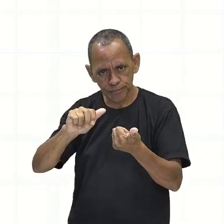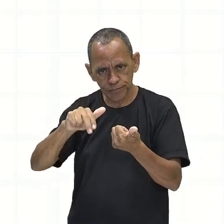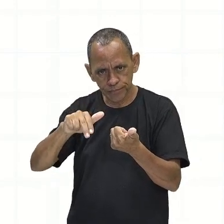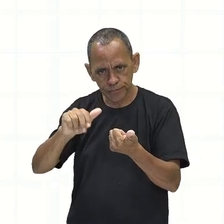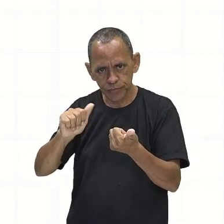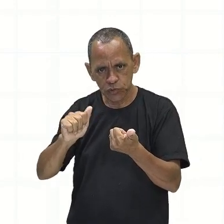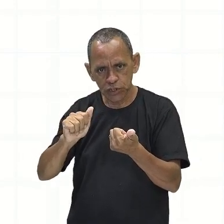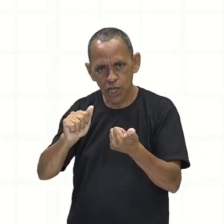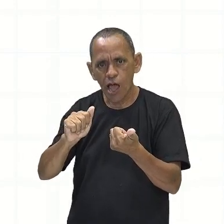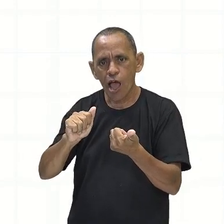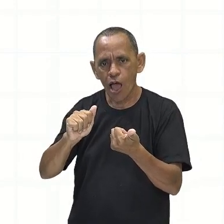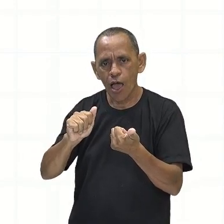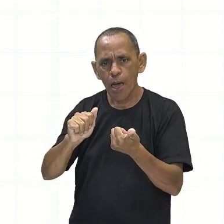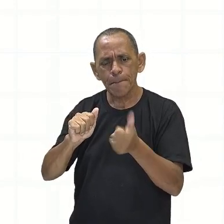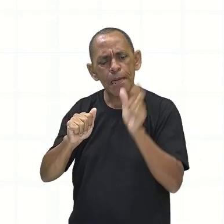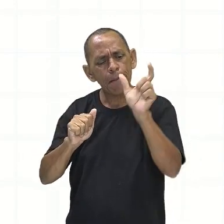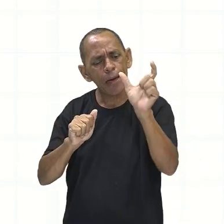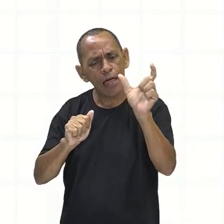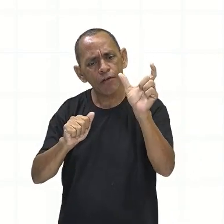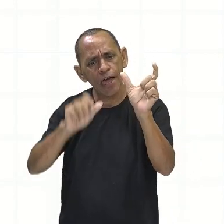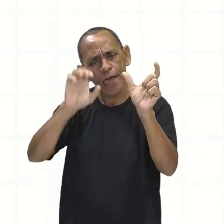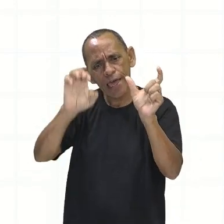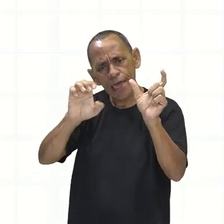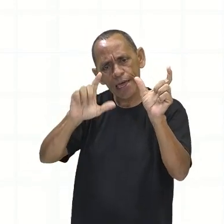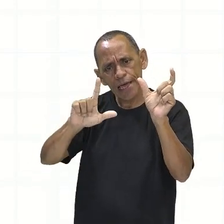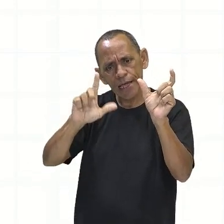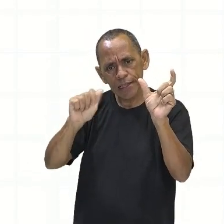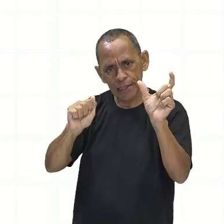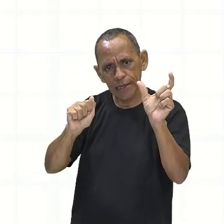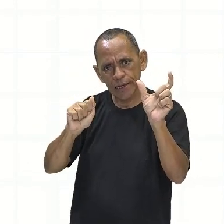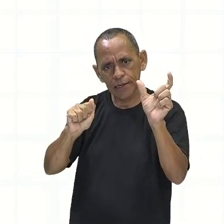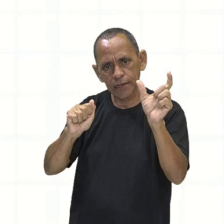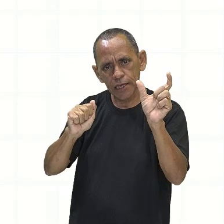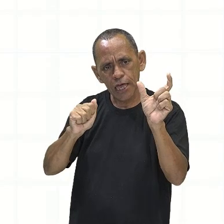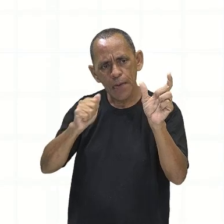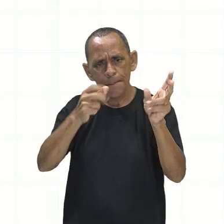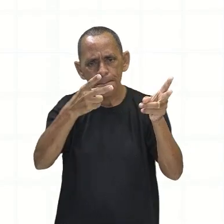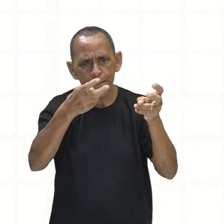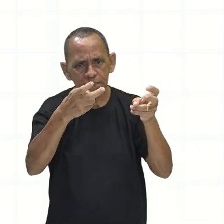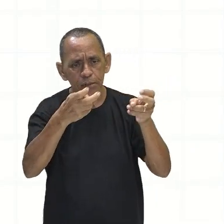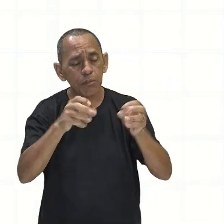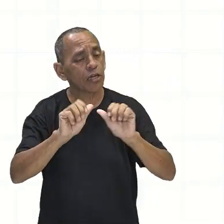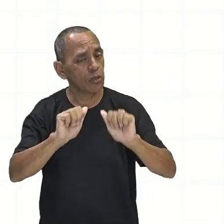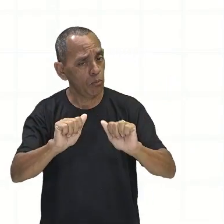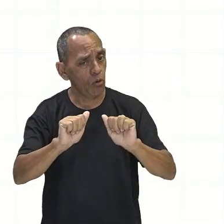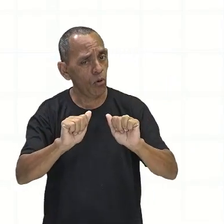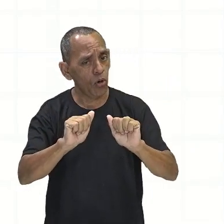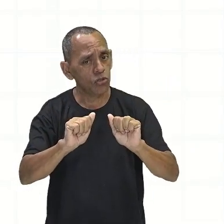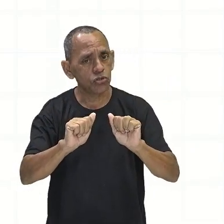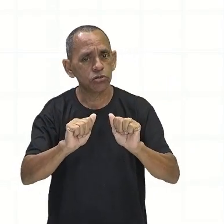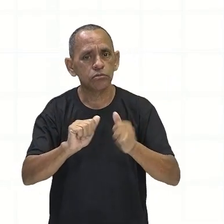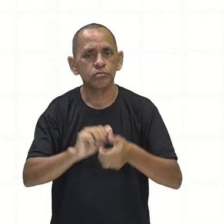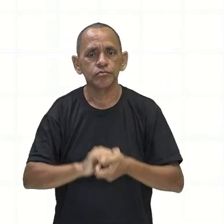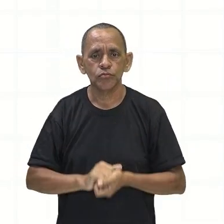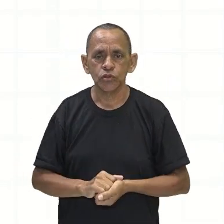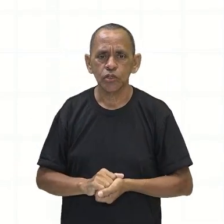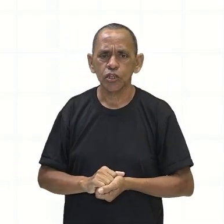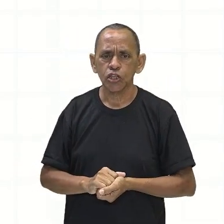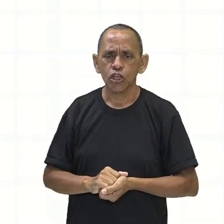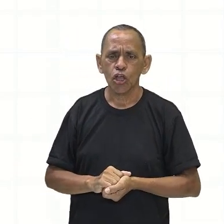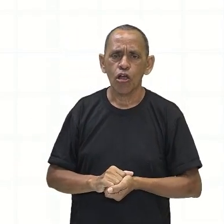como que nós vamos substituir por outro pronome, para substituí-la aqui, ó. Eu vou convidar